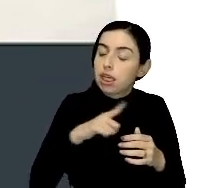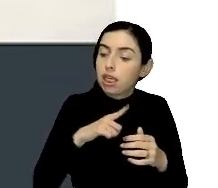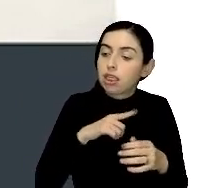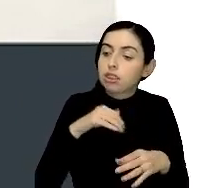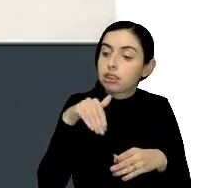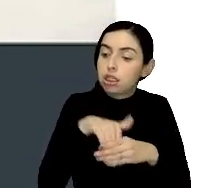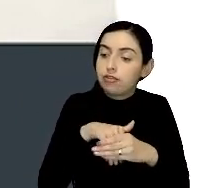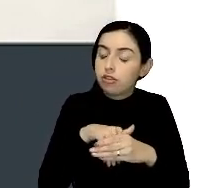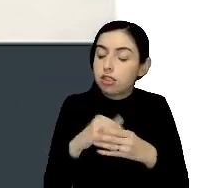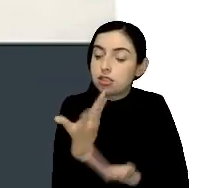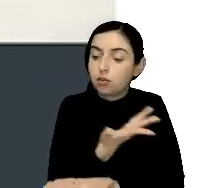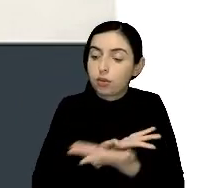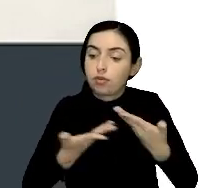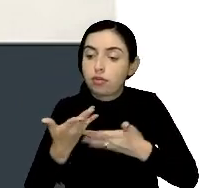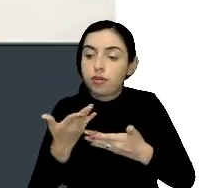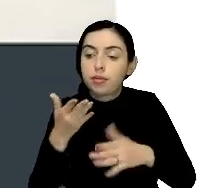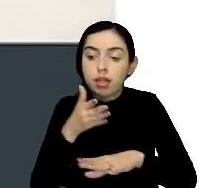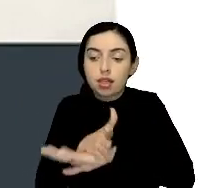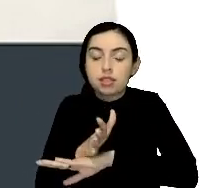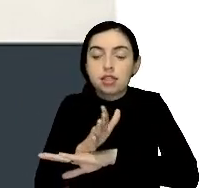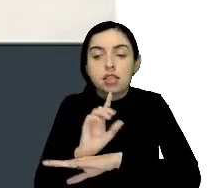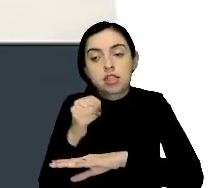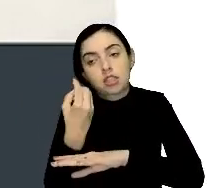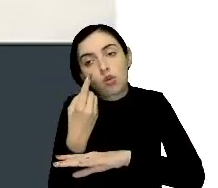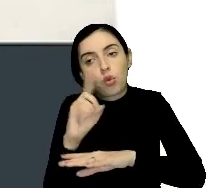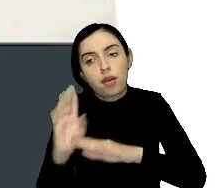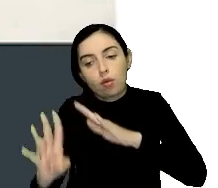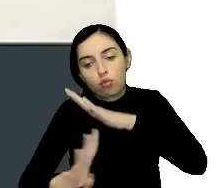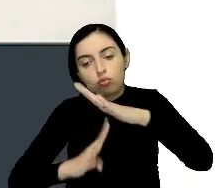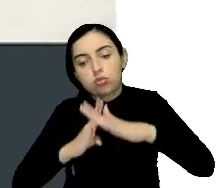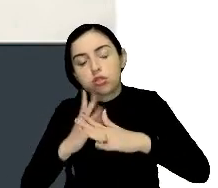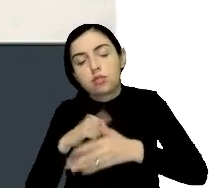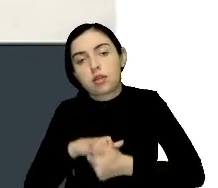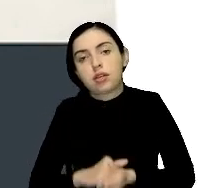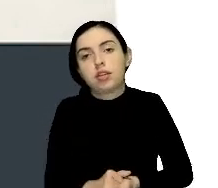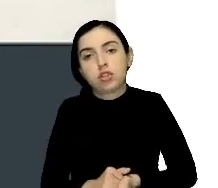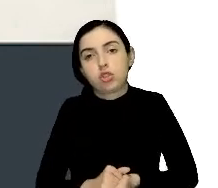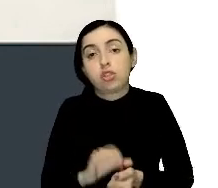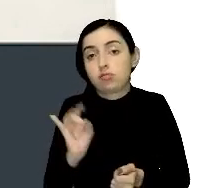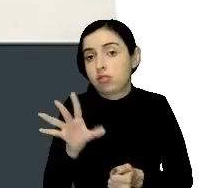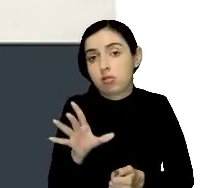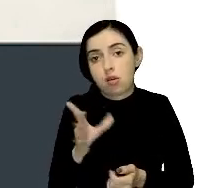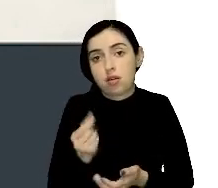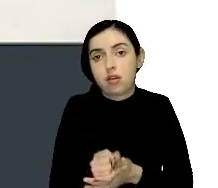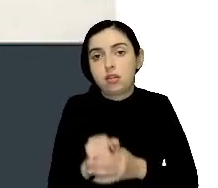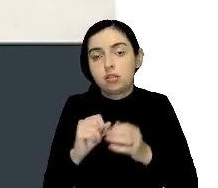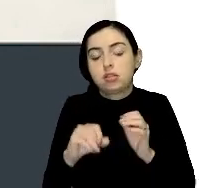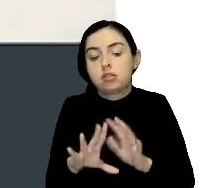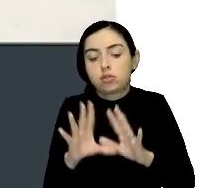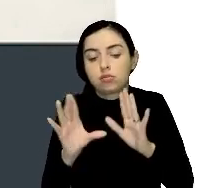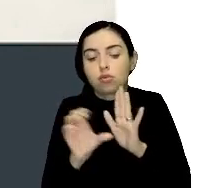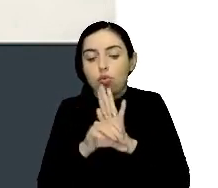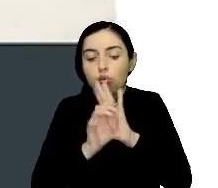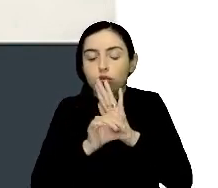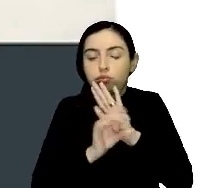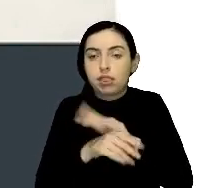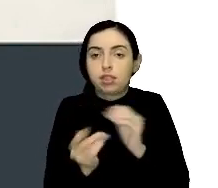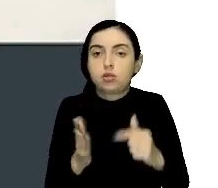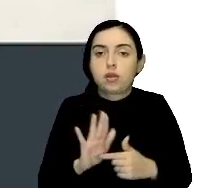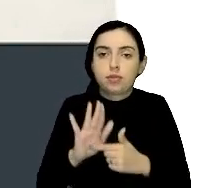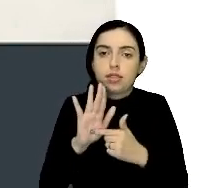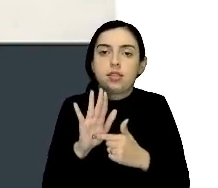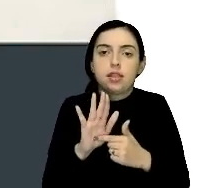decisão envolvendo o ingresso ou não de imigrantes. Essencialmente, esse era o contexto aqui colocado. O